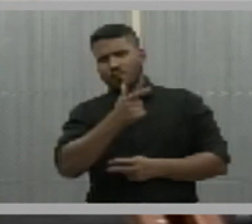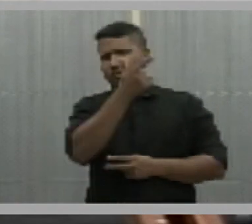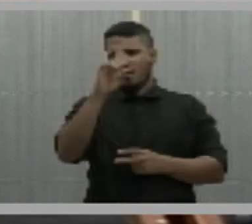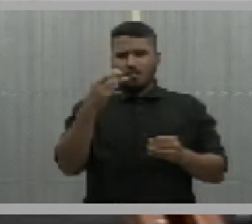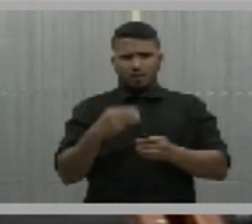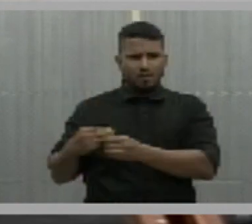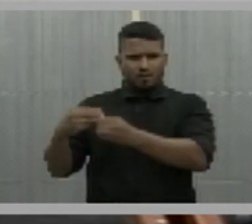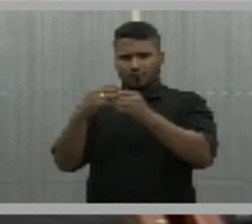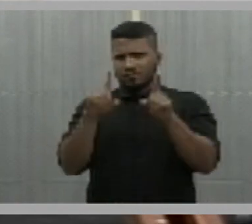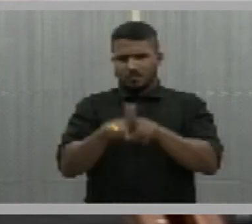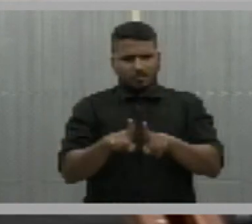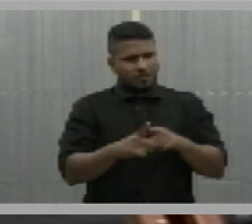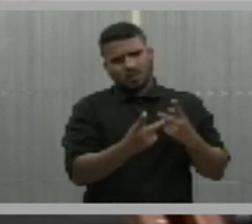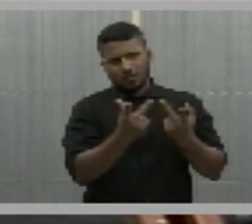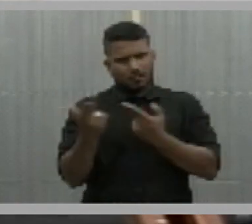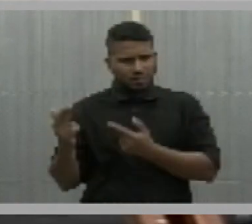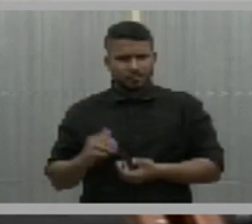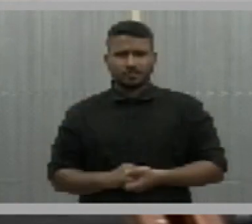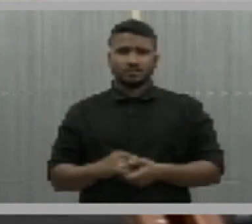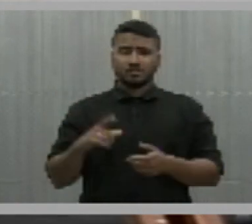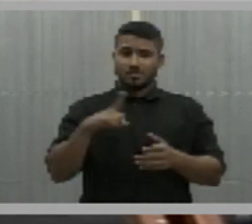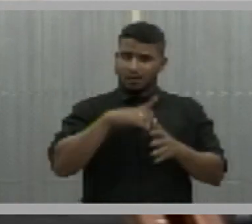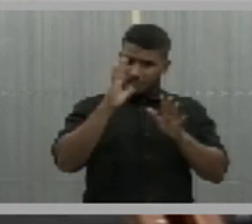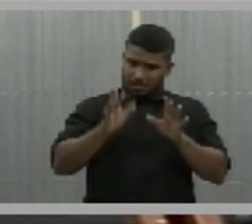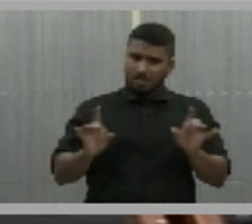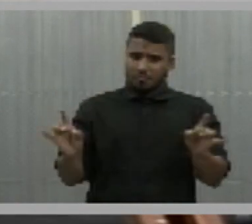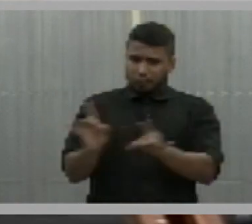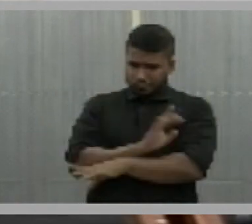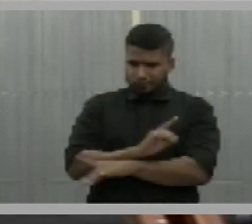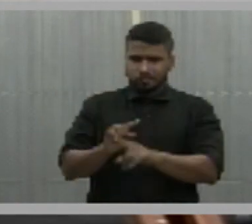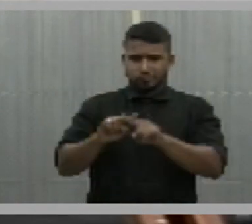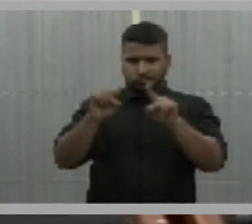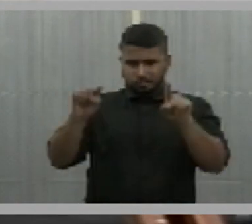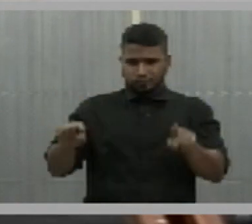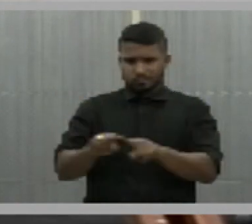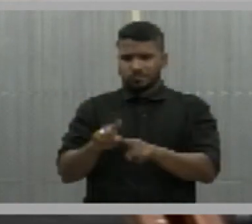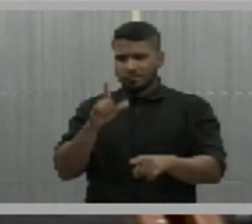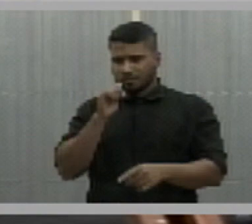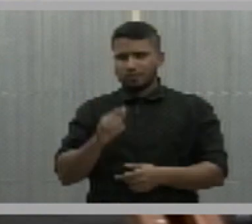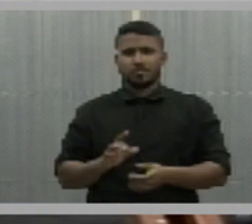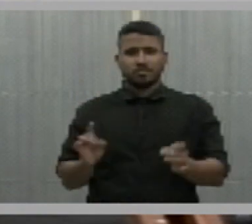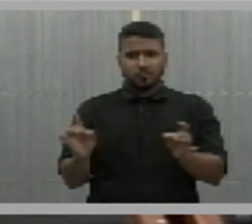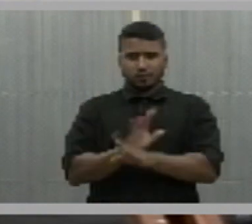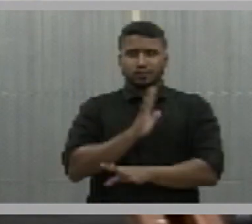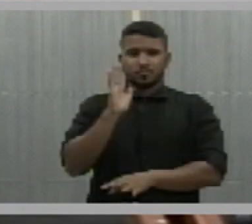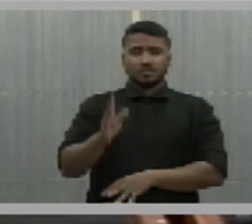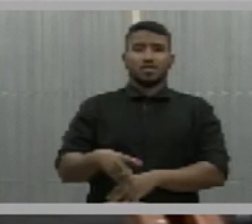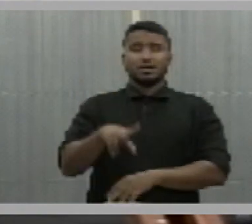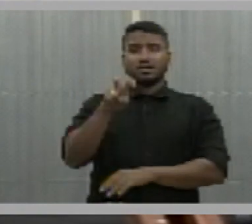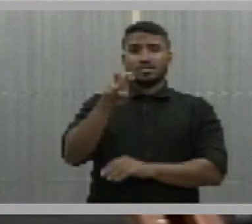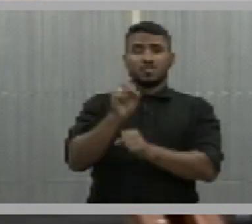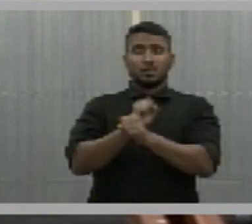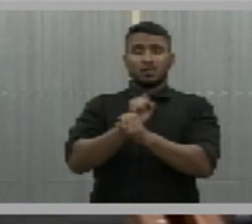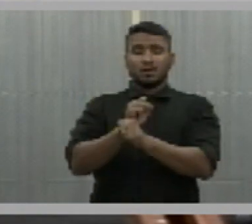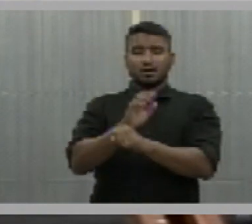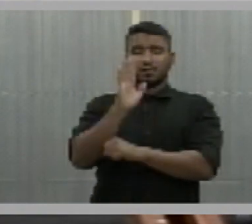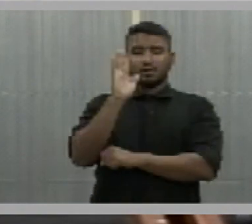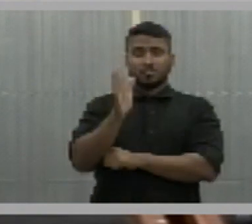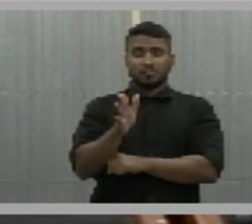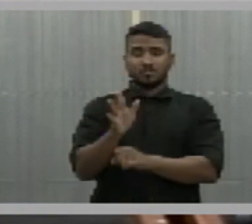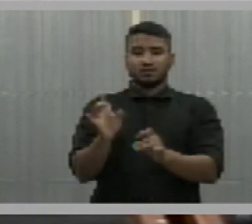outros municípios. Existem sistemas, senhores telespectadores, há mais de 5 anos,